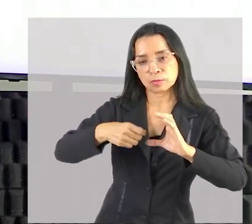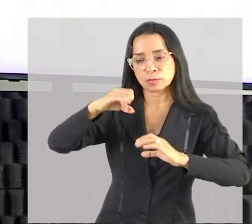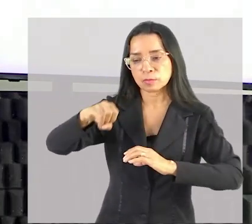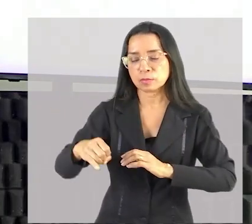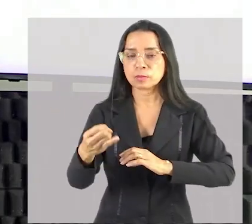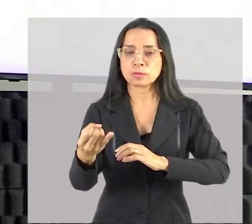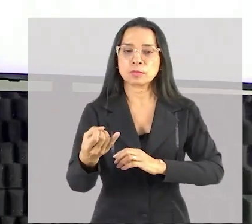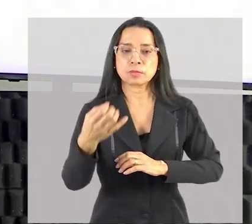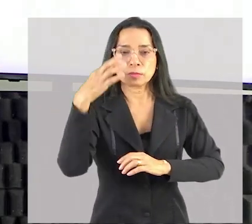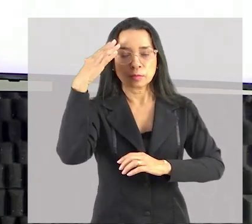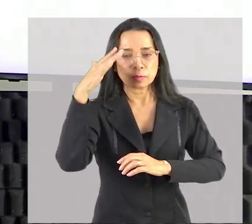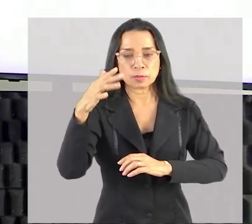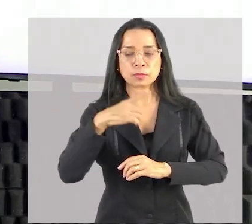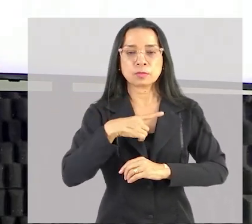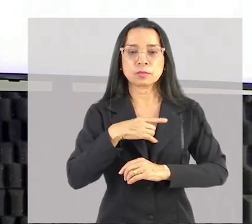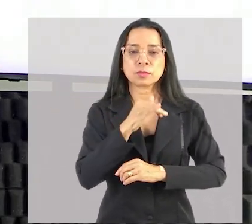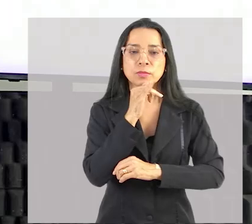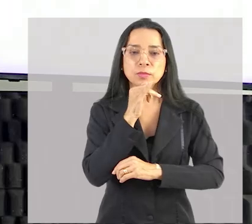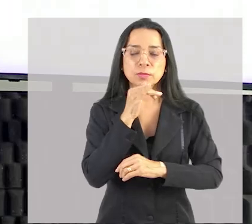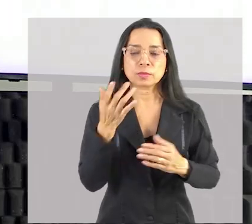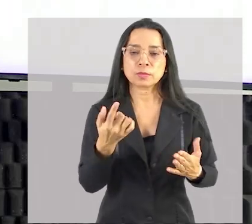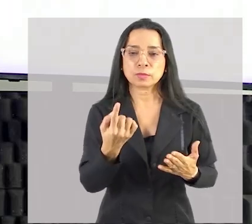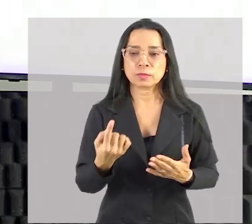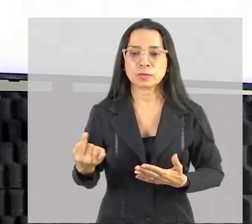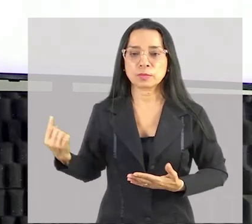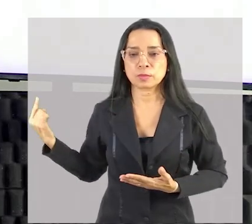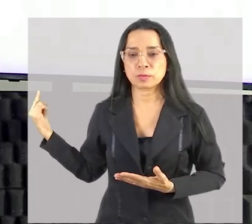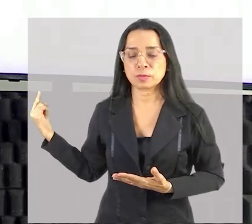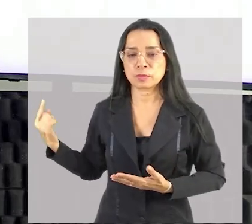Vamos imaginar que eu tenho, por exemplo,